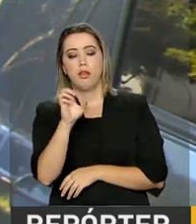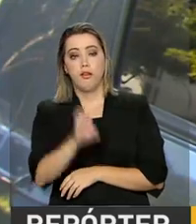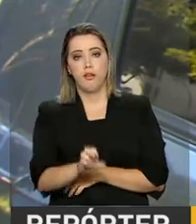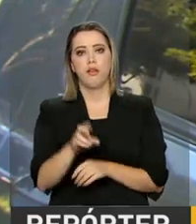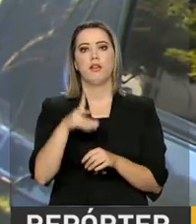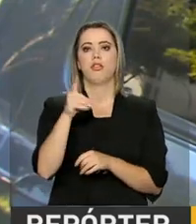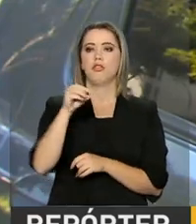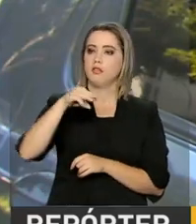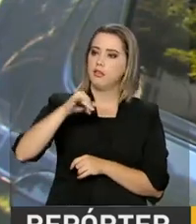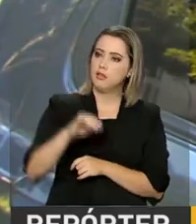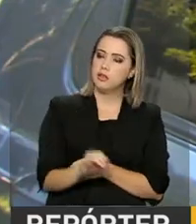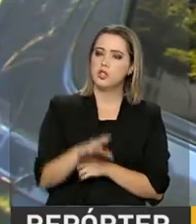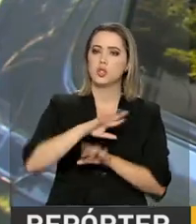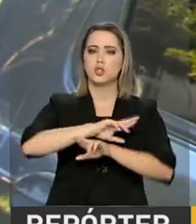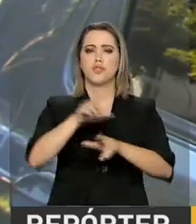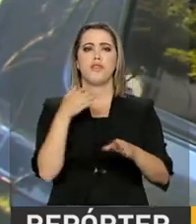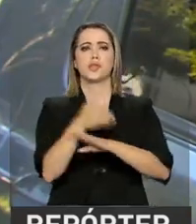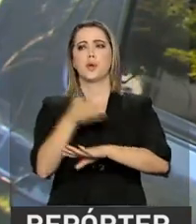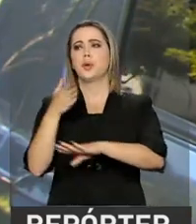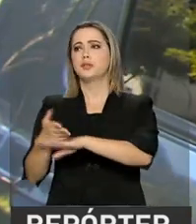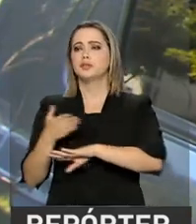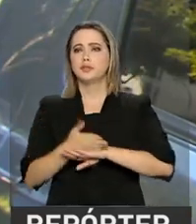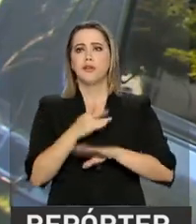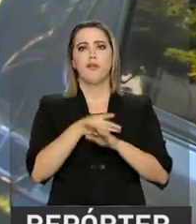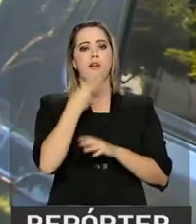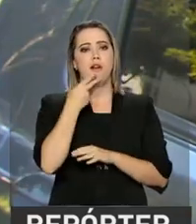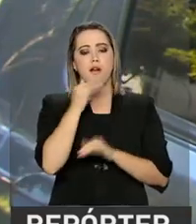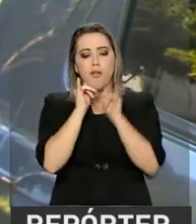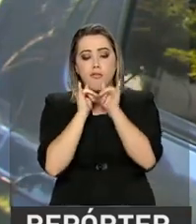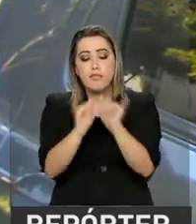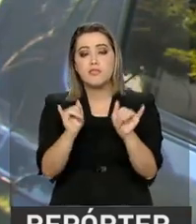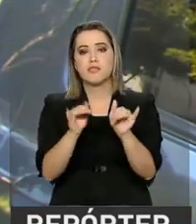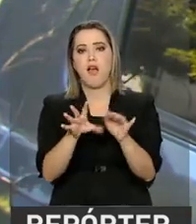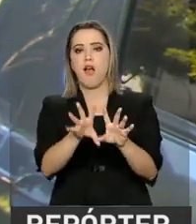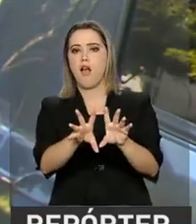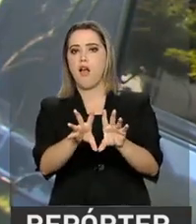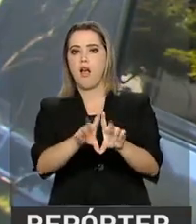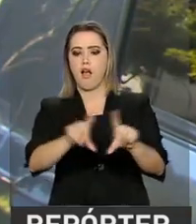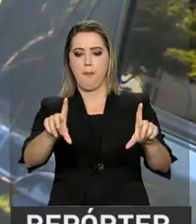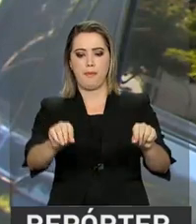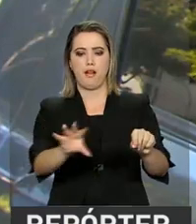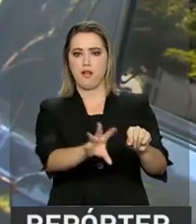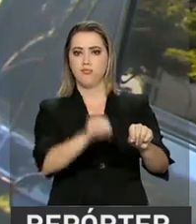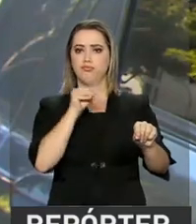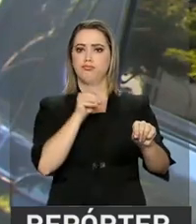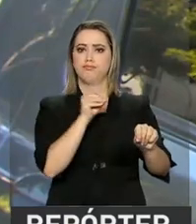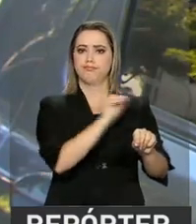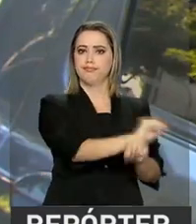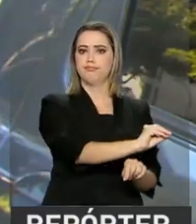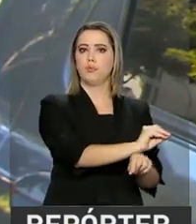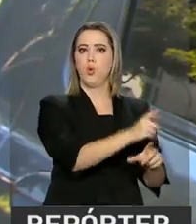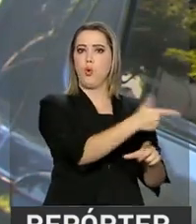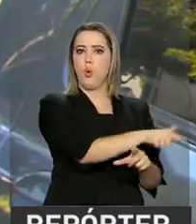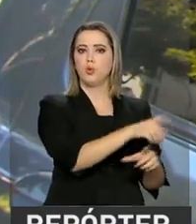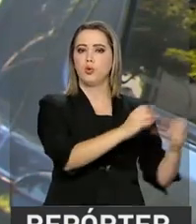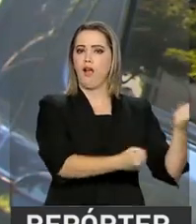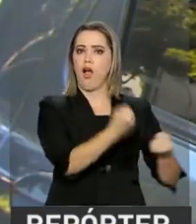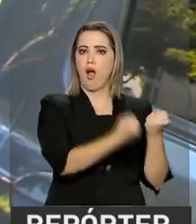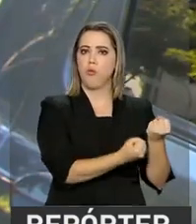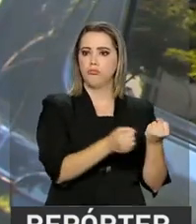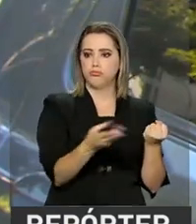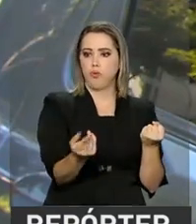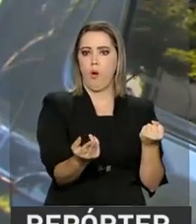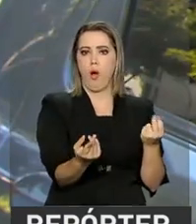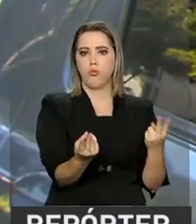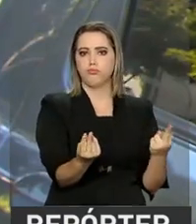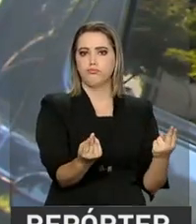Detran e em diversos setores, né? tem diversos, sempre me mandam para vários locais e também tive que ir diversas vezes no